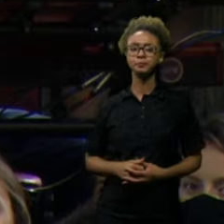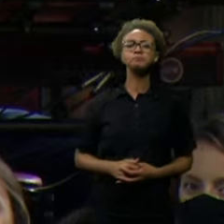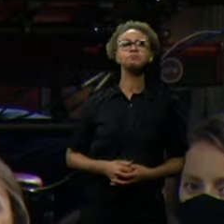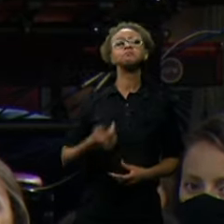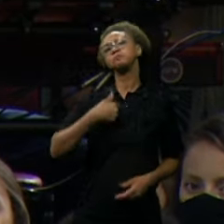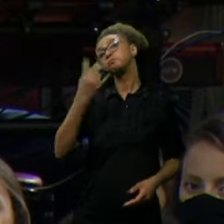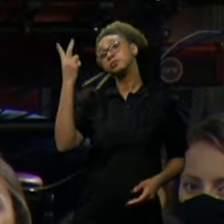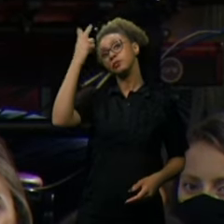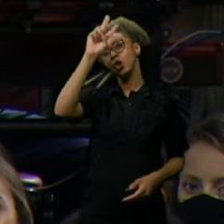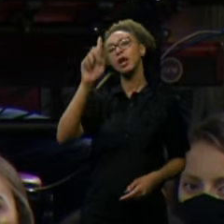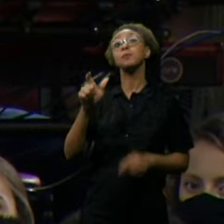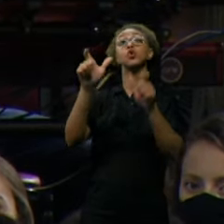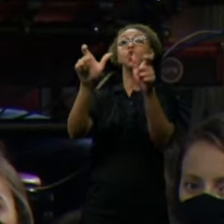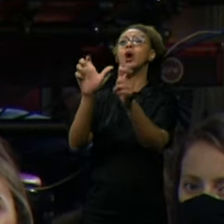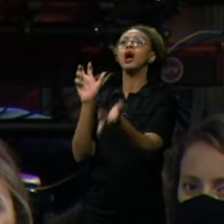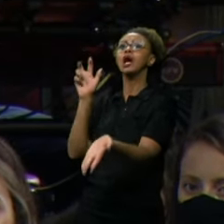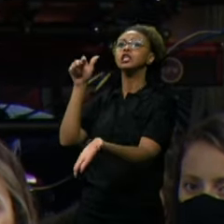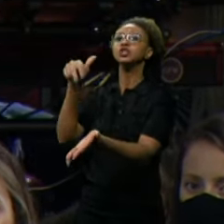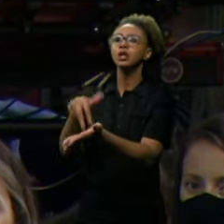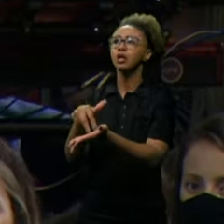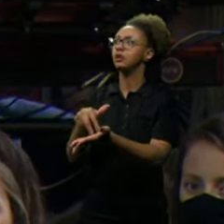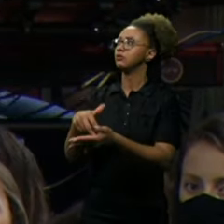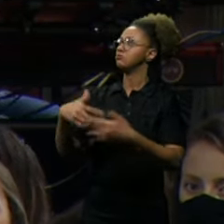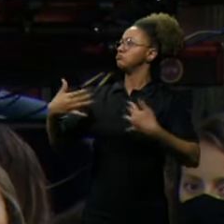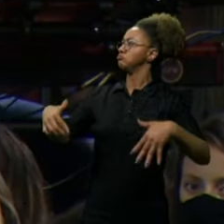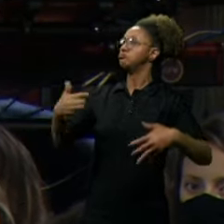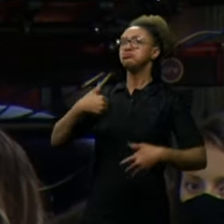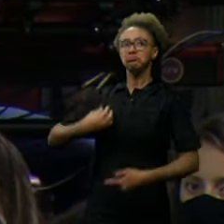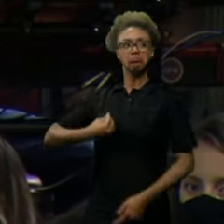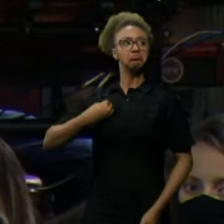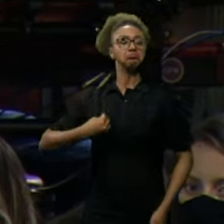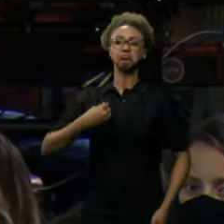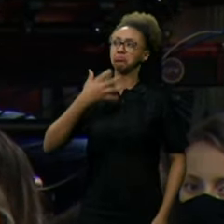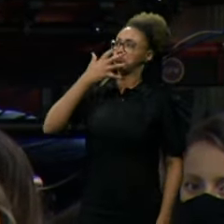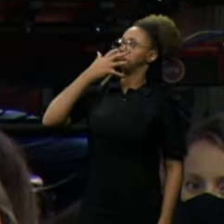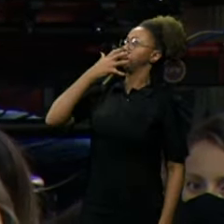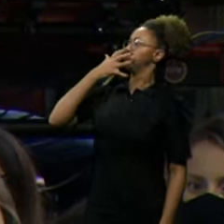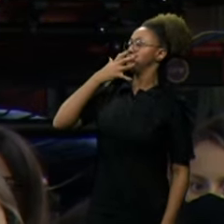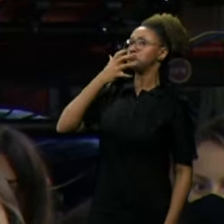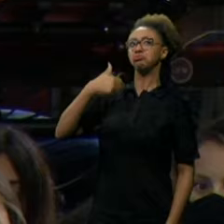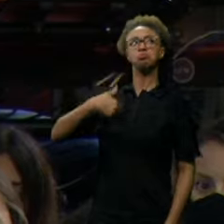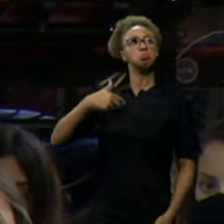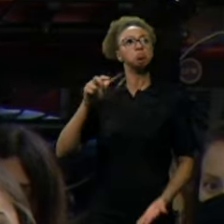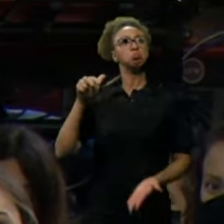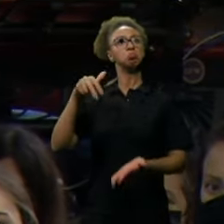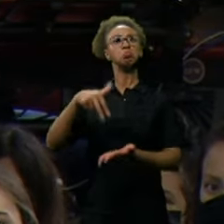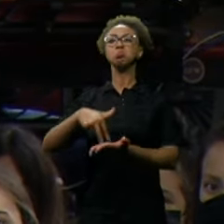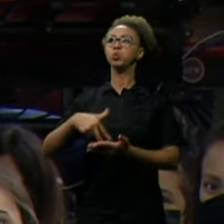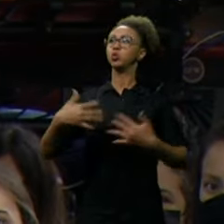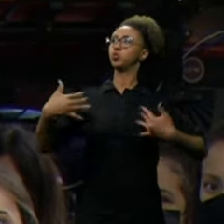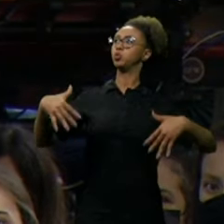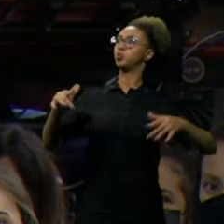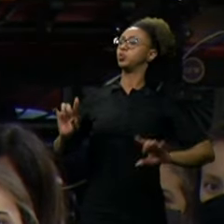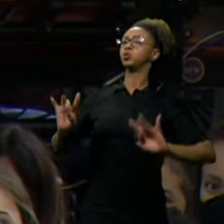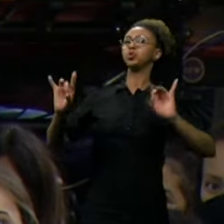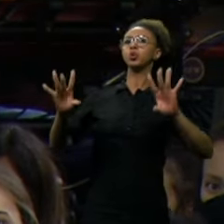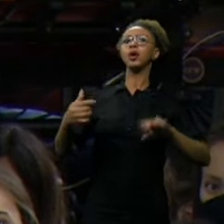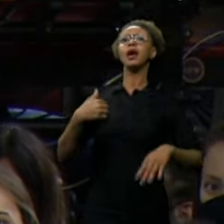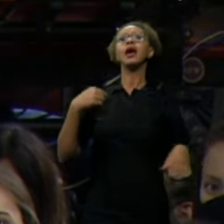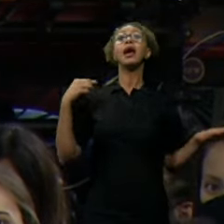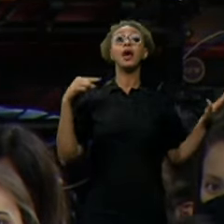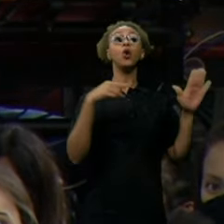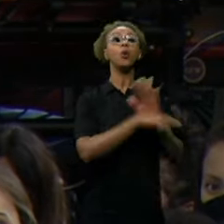e eu mesmo eu chegar em lugares de ficar tão chocada de estar no lugar grande e tal e de honra de eu